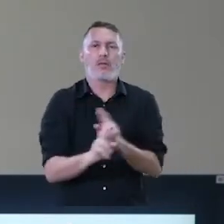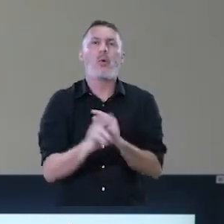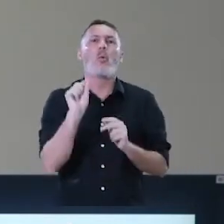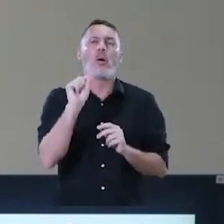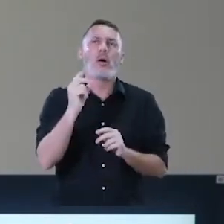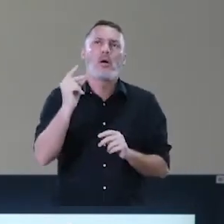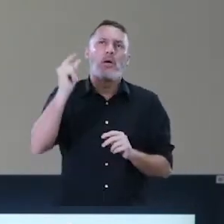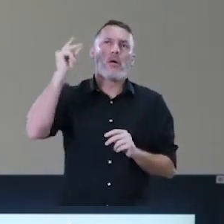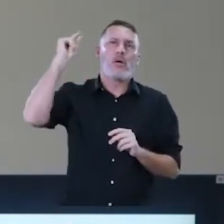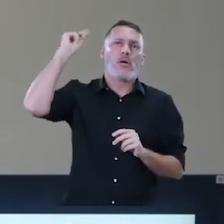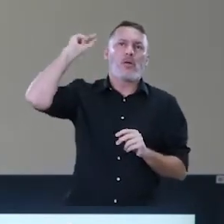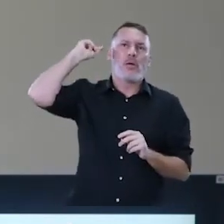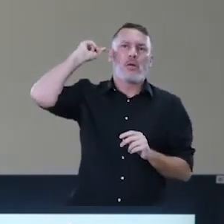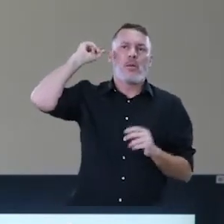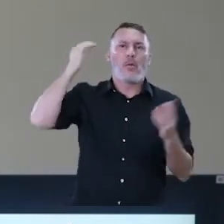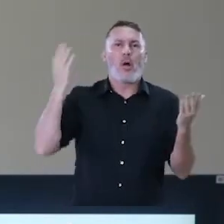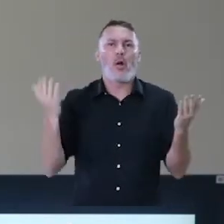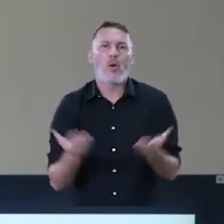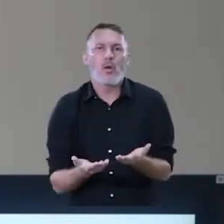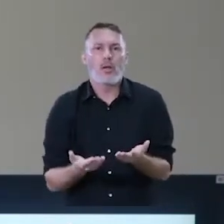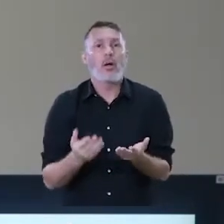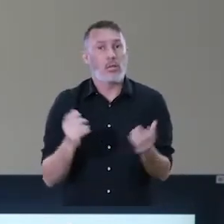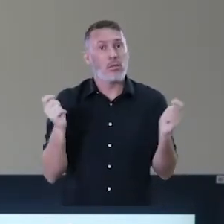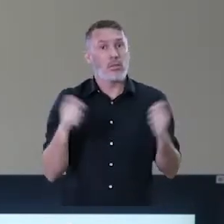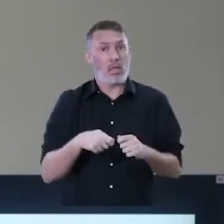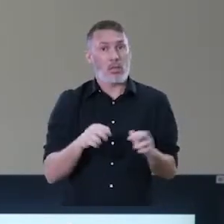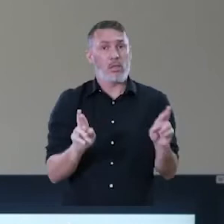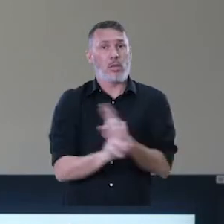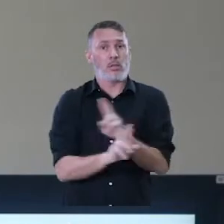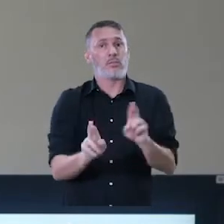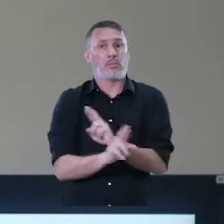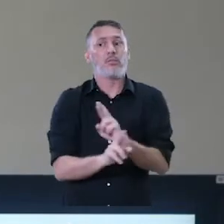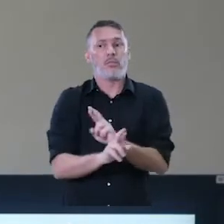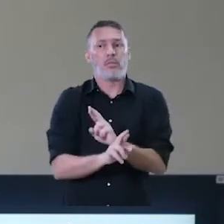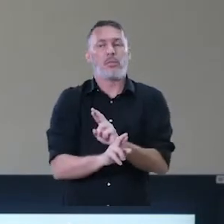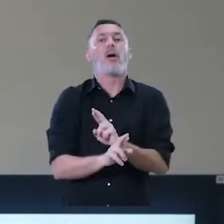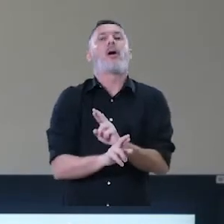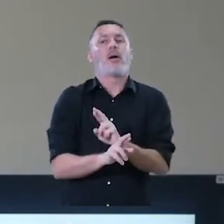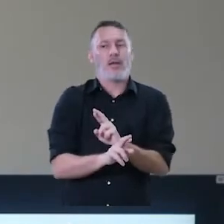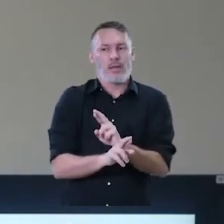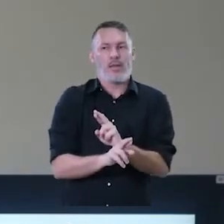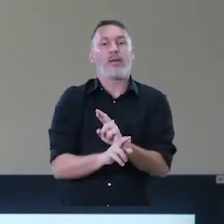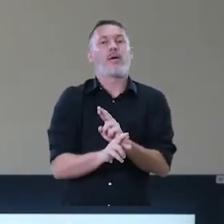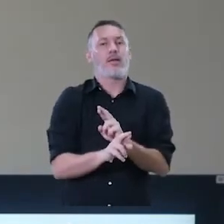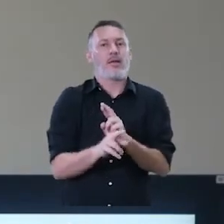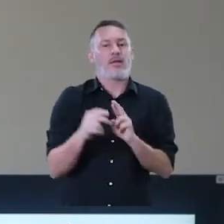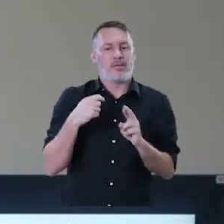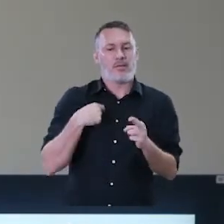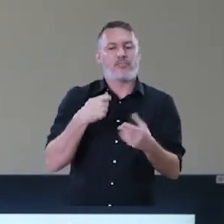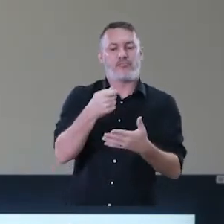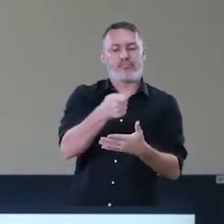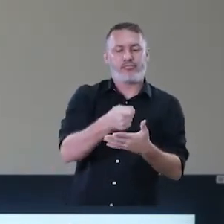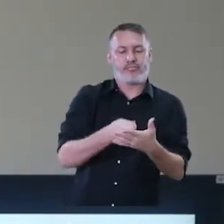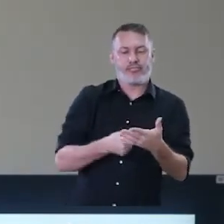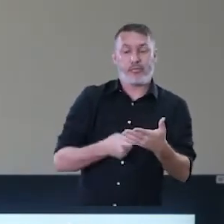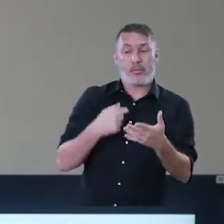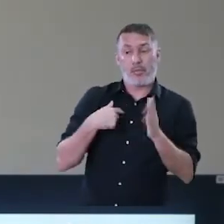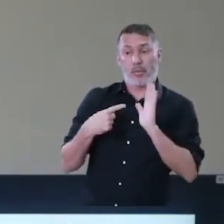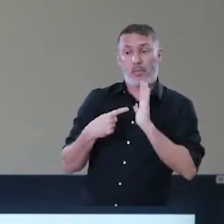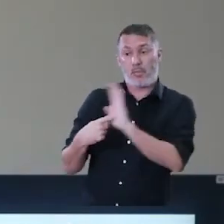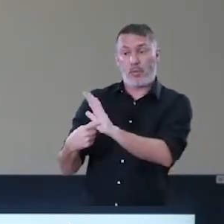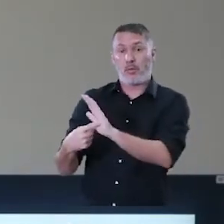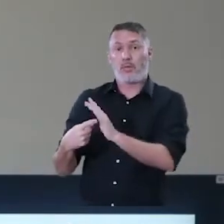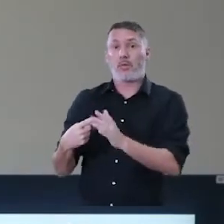quê? Uma relação do passado com o presente. Então eu vou mostrar para o meu corretor, para o leitor